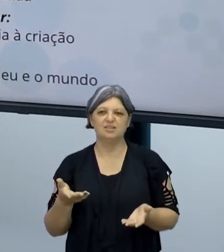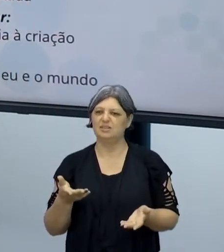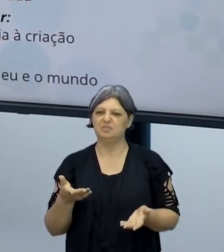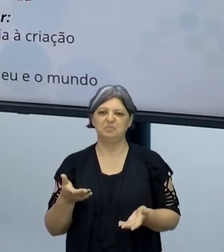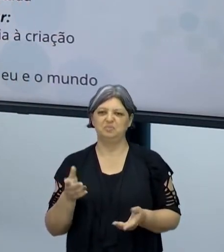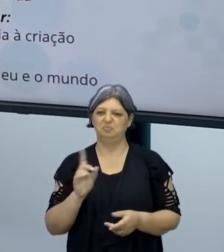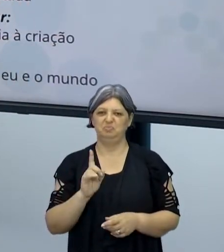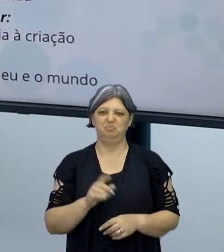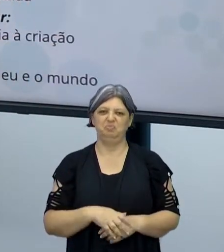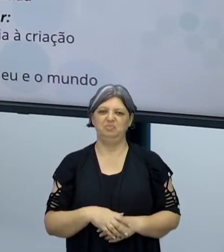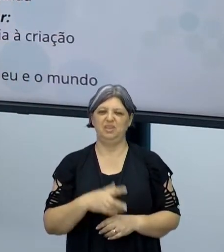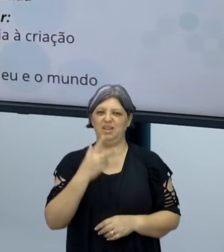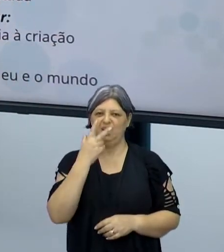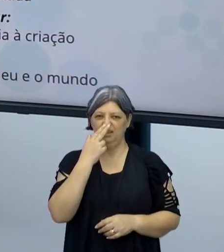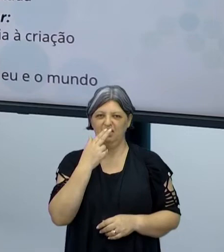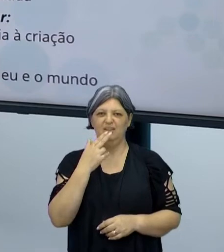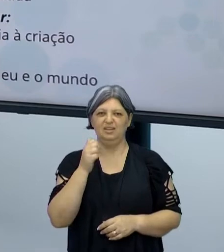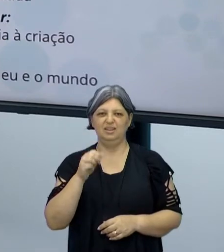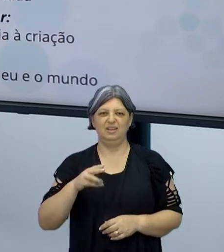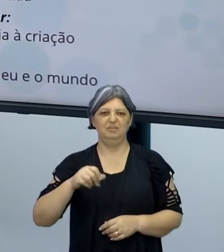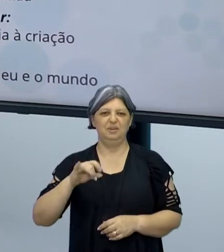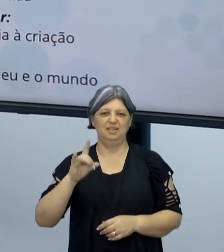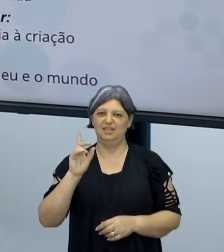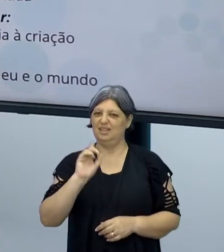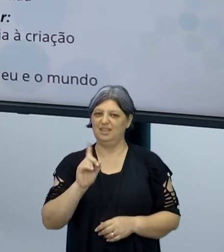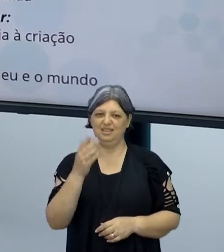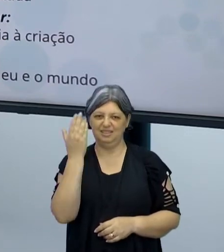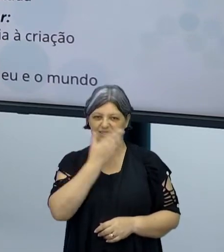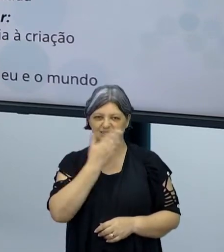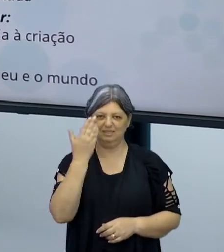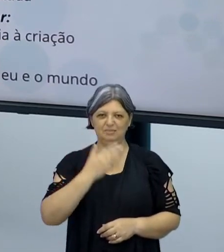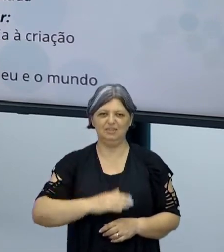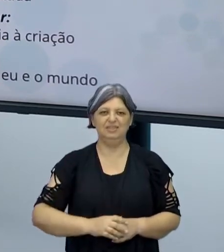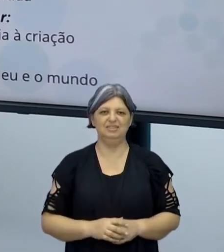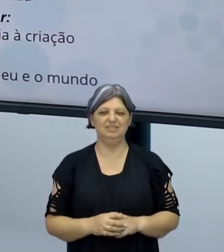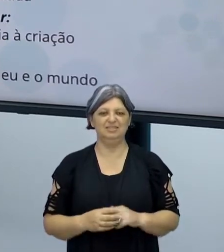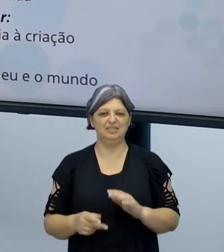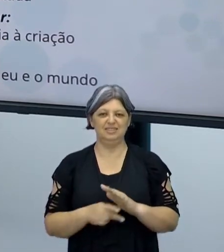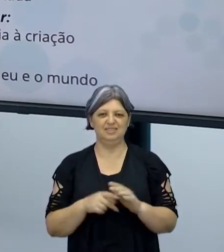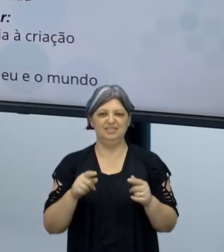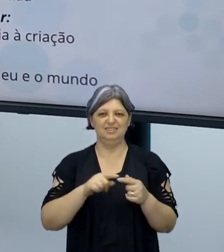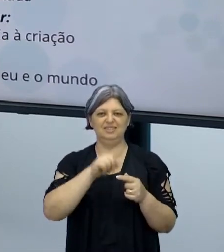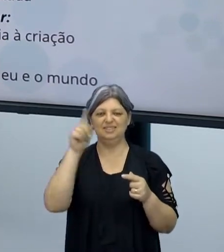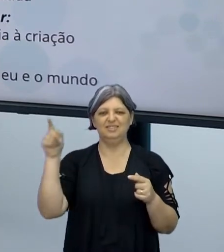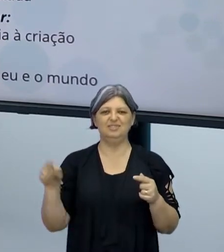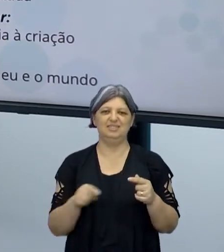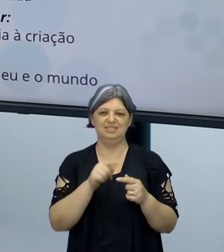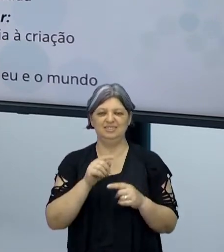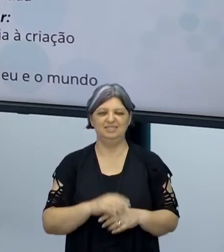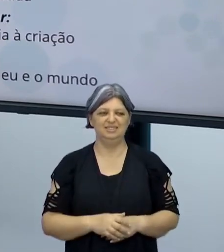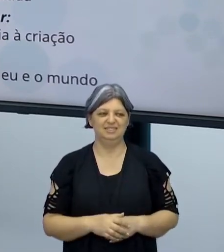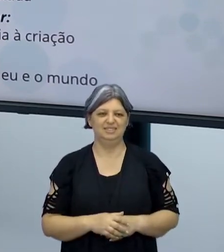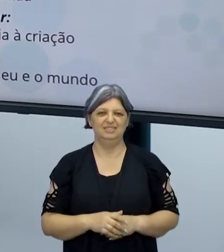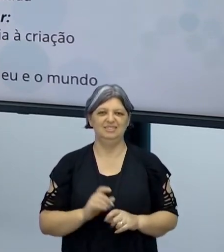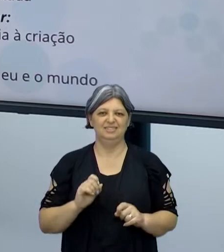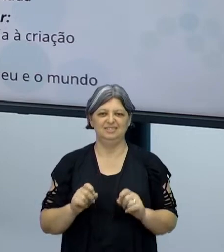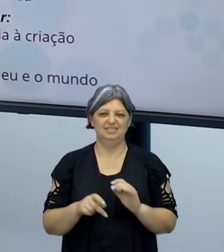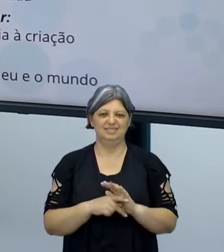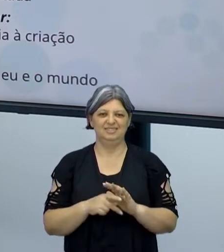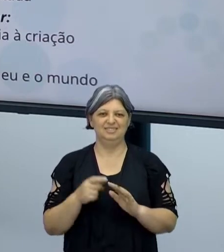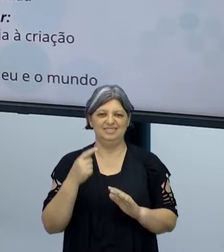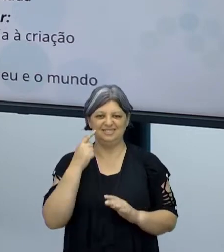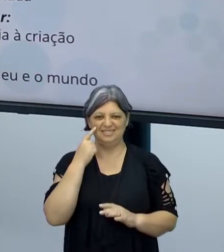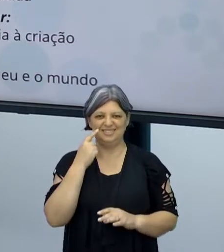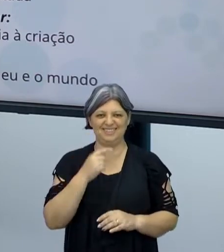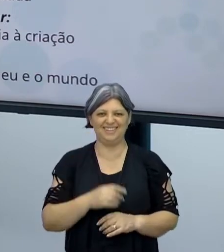era, acho que era a Amanda que estava nessa aula, né, Kátia? Você não viu o meu spinner girando, rodando, né? Então a gente fez isso aí também, foi muito